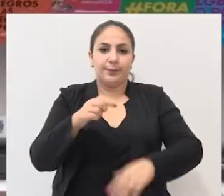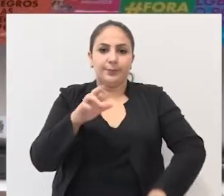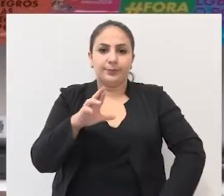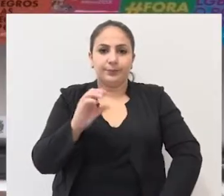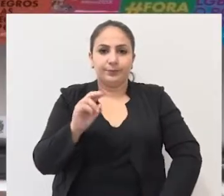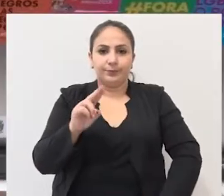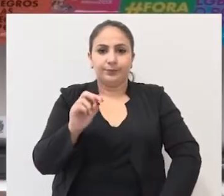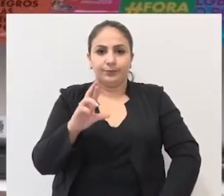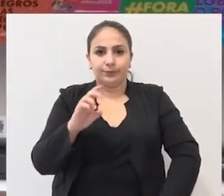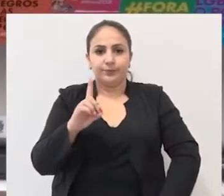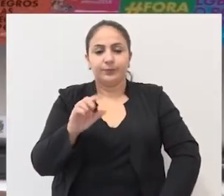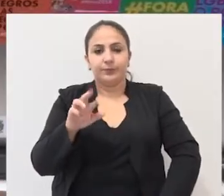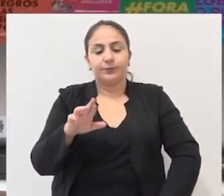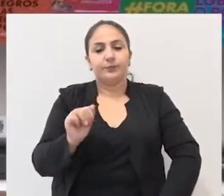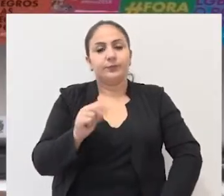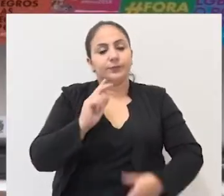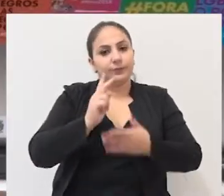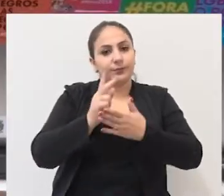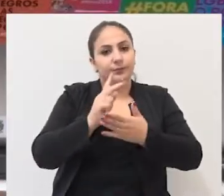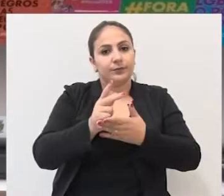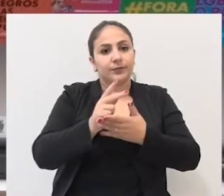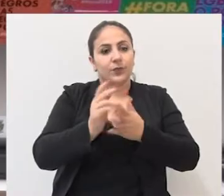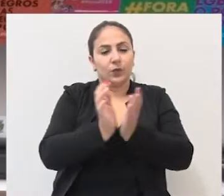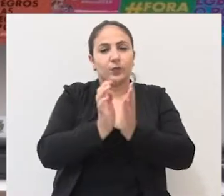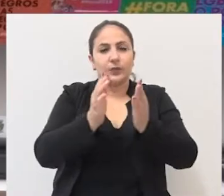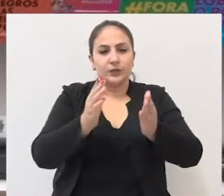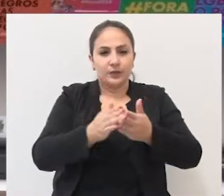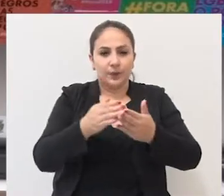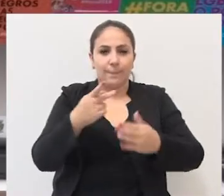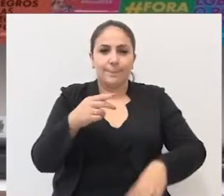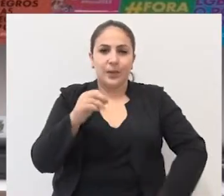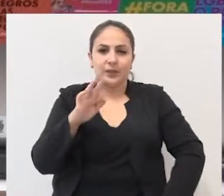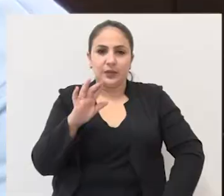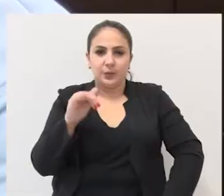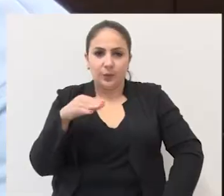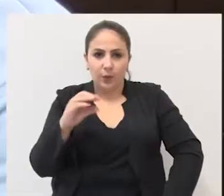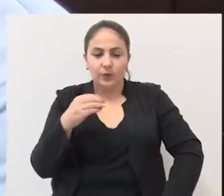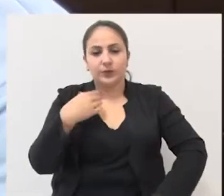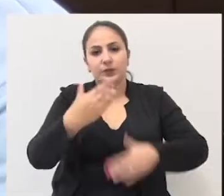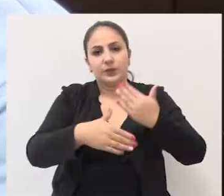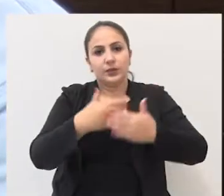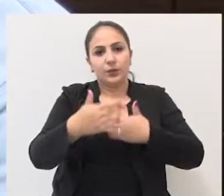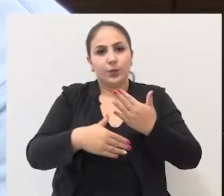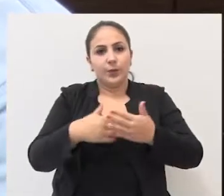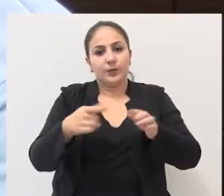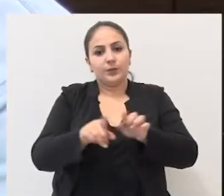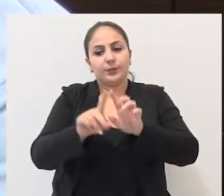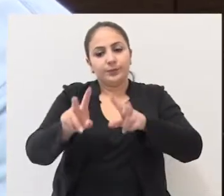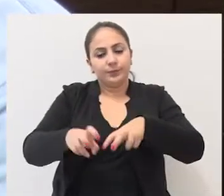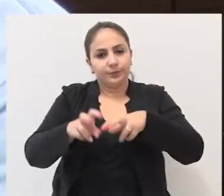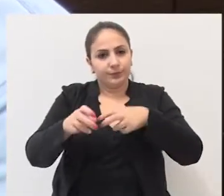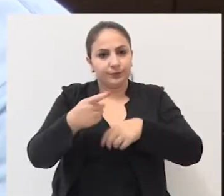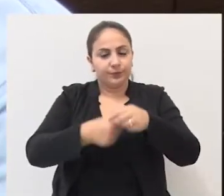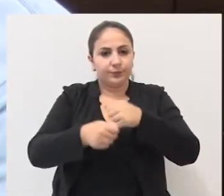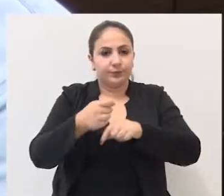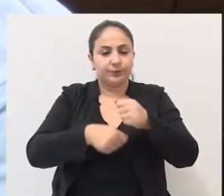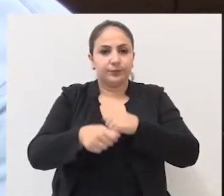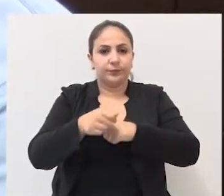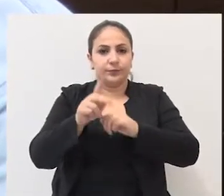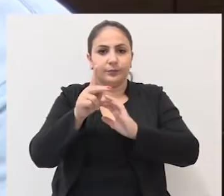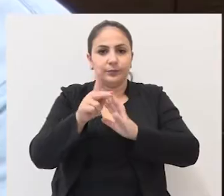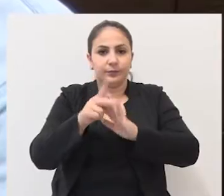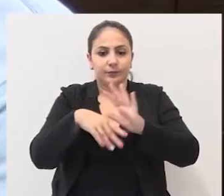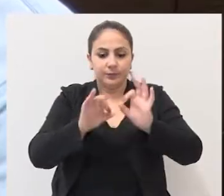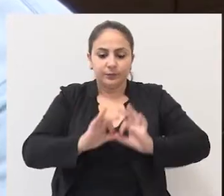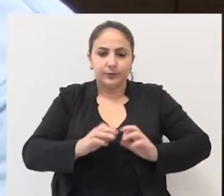A decisão foi seguida pelas comissões de Patrimônio, Desenvolvimento Urbano e do Interior e de Finanças, Planejamento